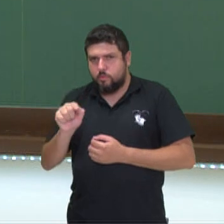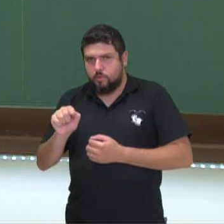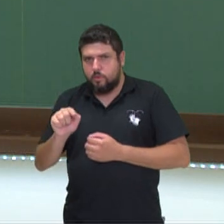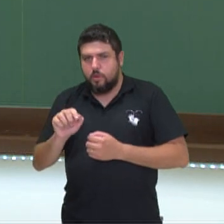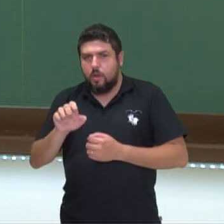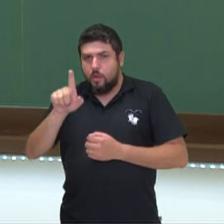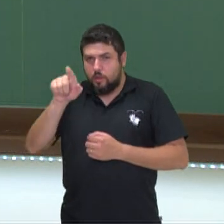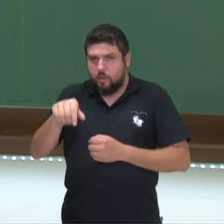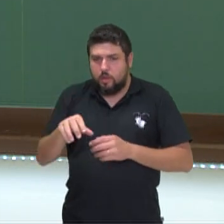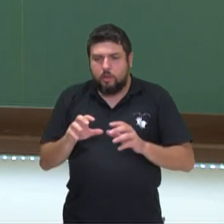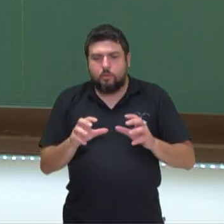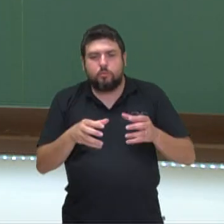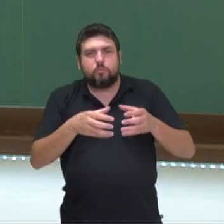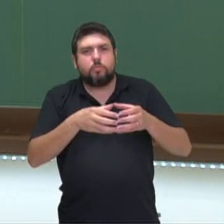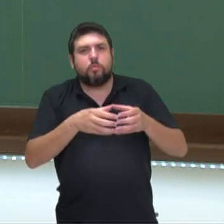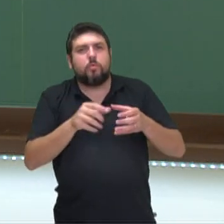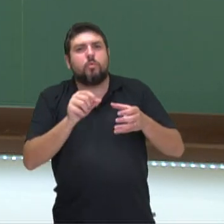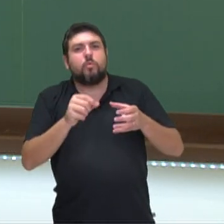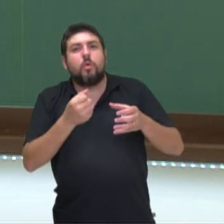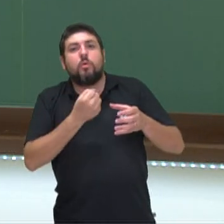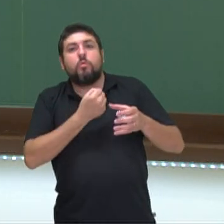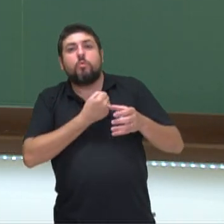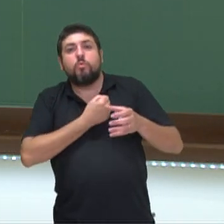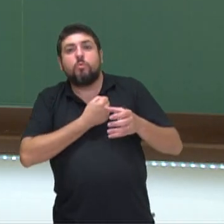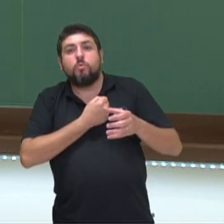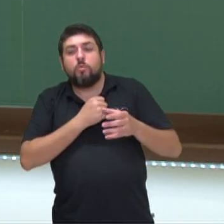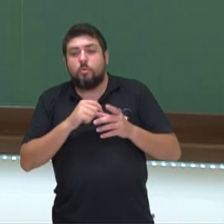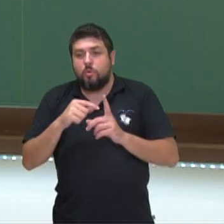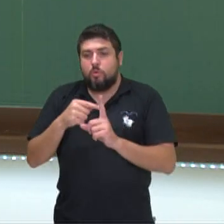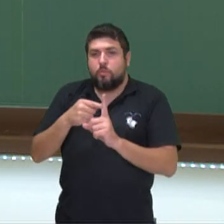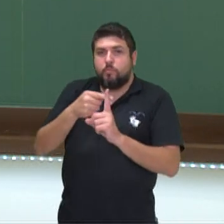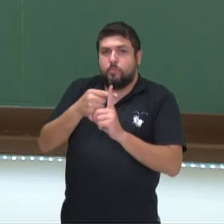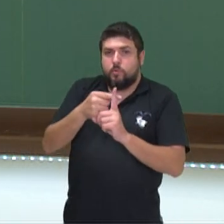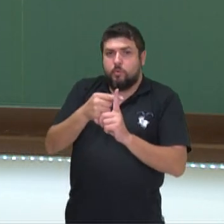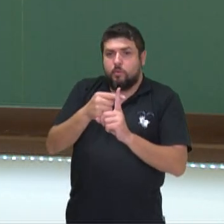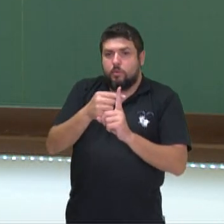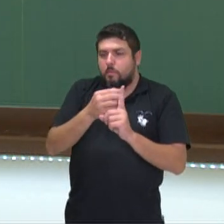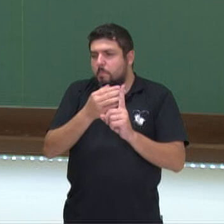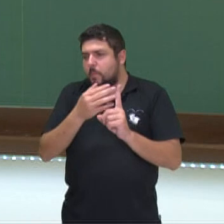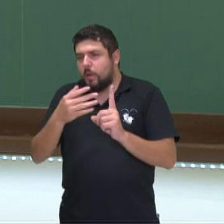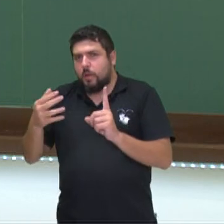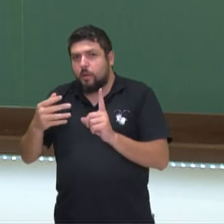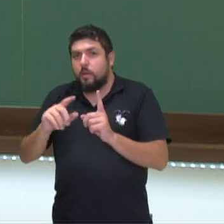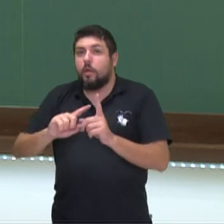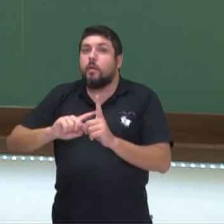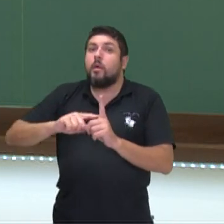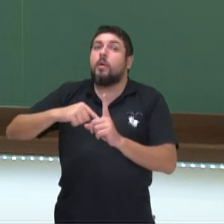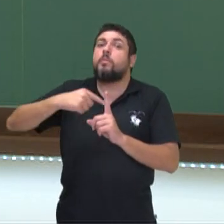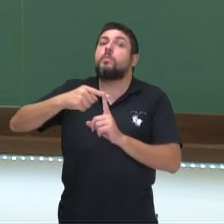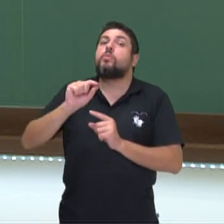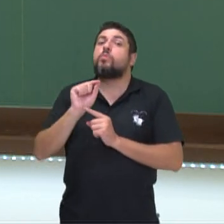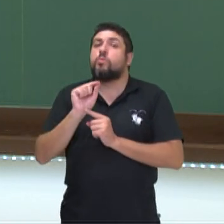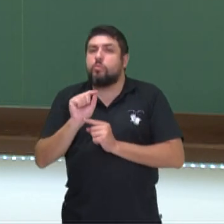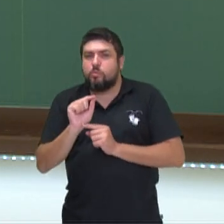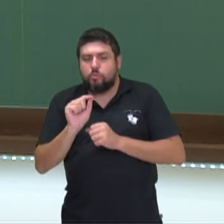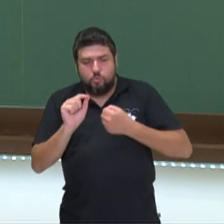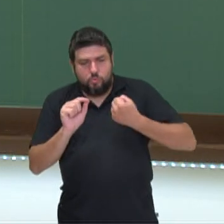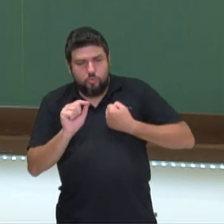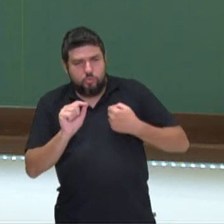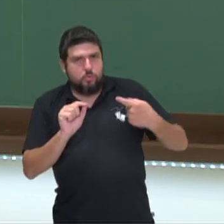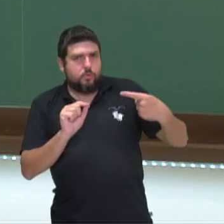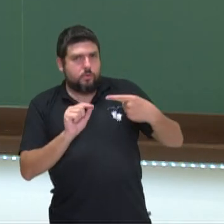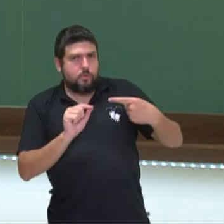números inteiros é a junção dos números positivos com os números negativos,